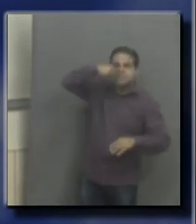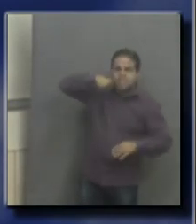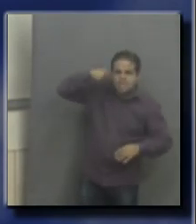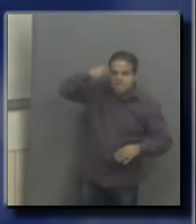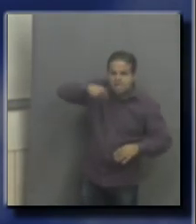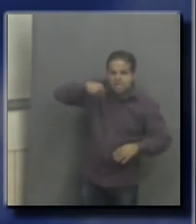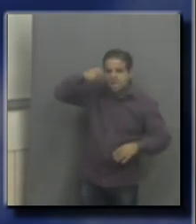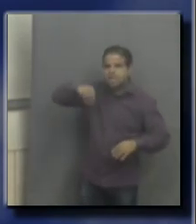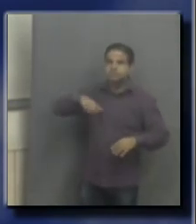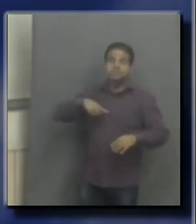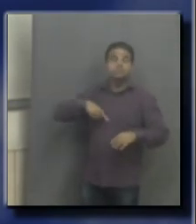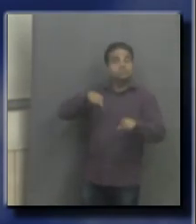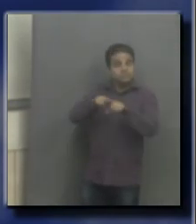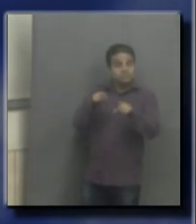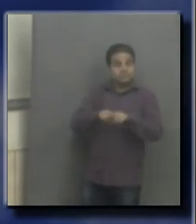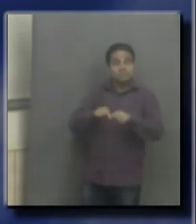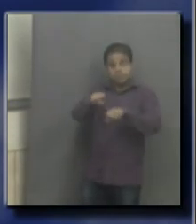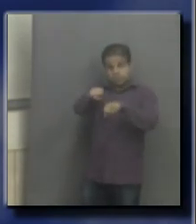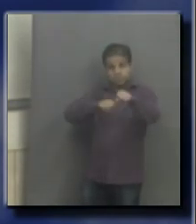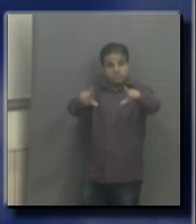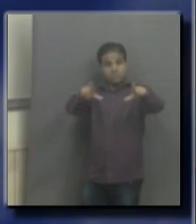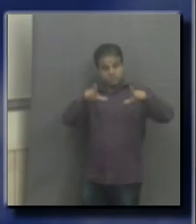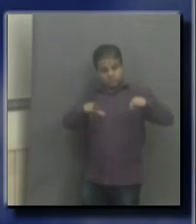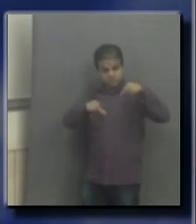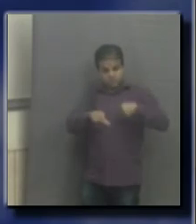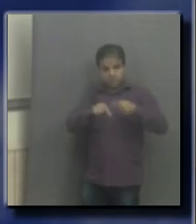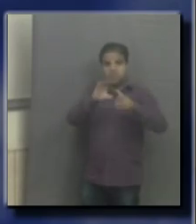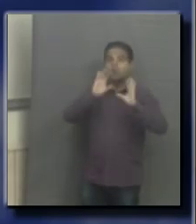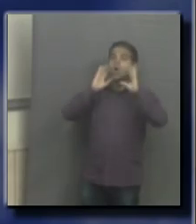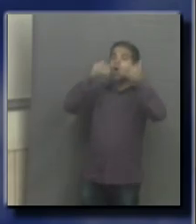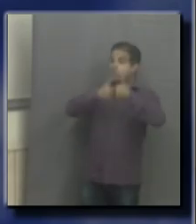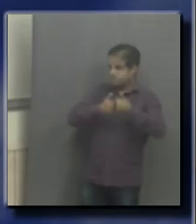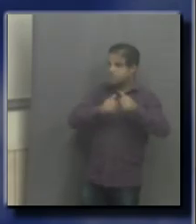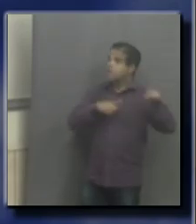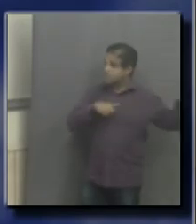experiente. Ele tinha, inclusive, um certificado do conselho